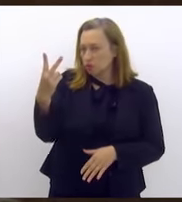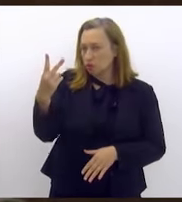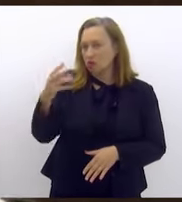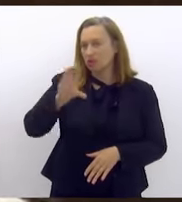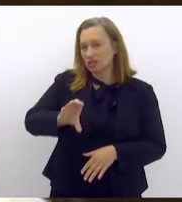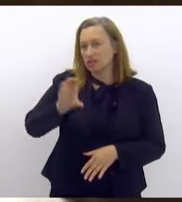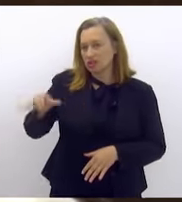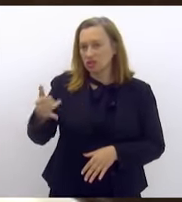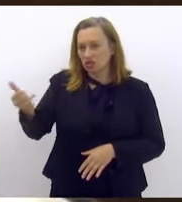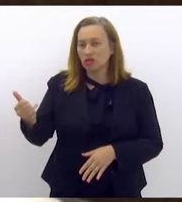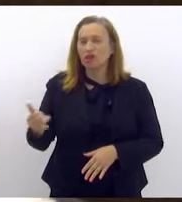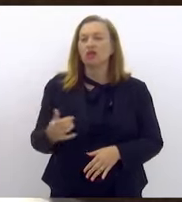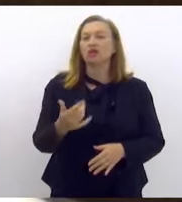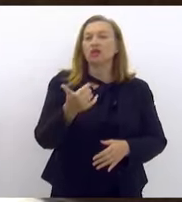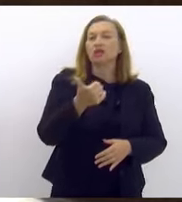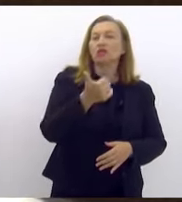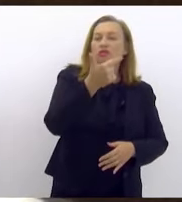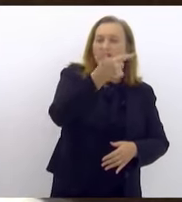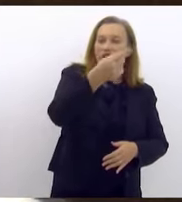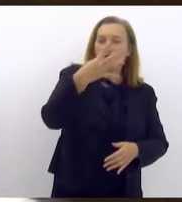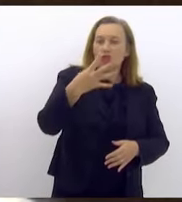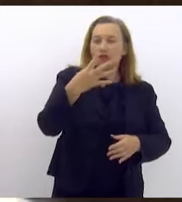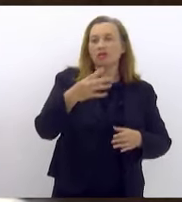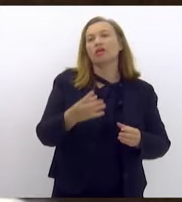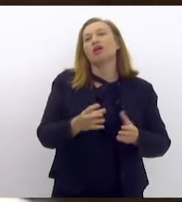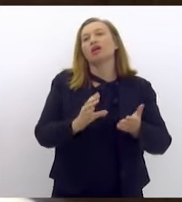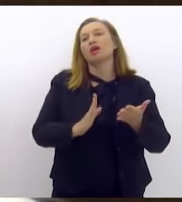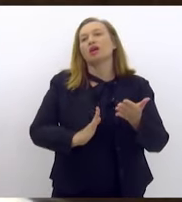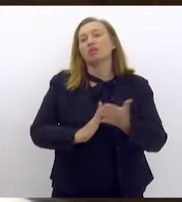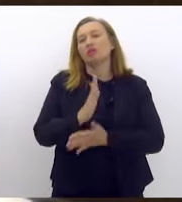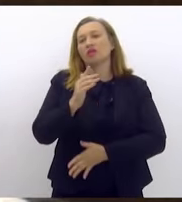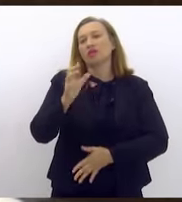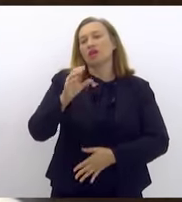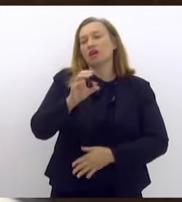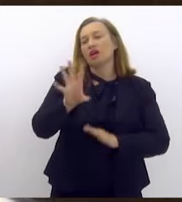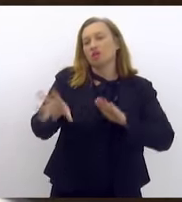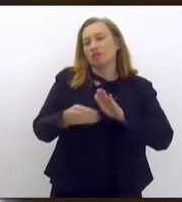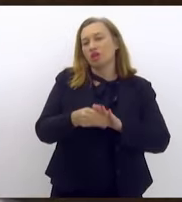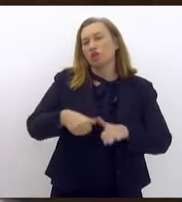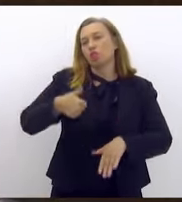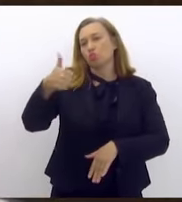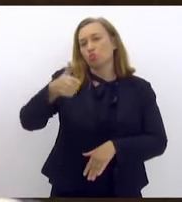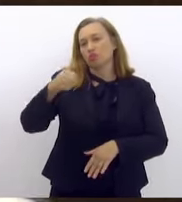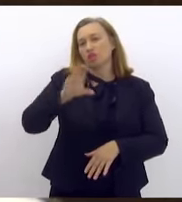emenda 1 da CCJ, contrário às demais emendas.